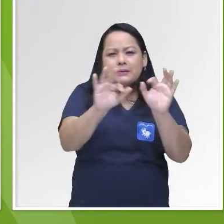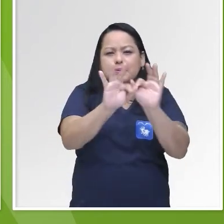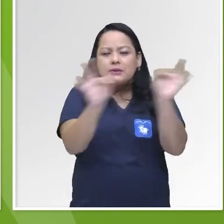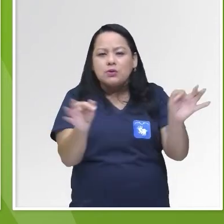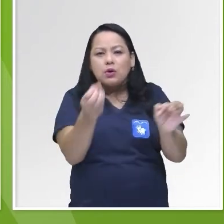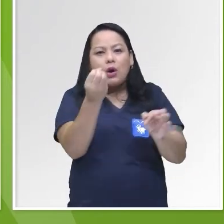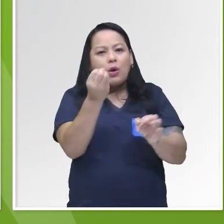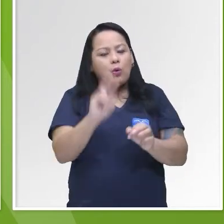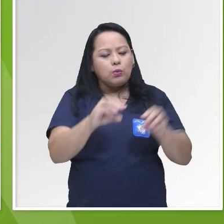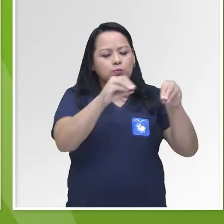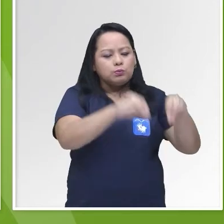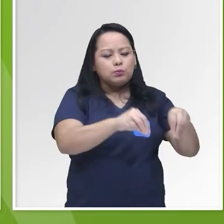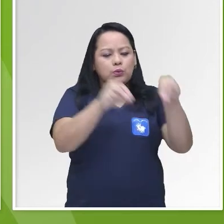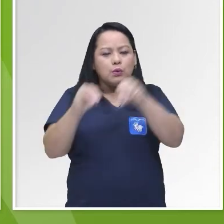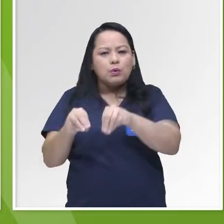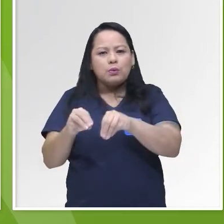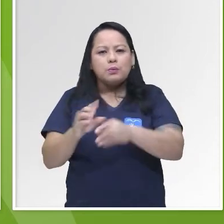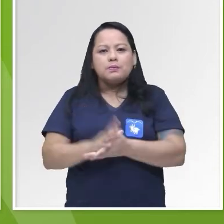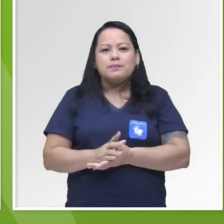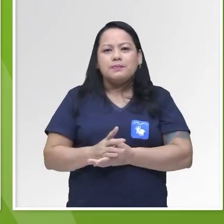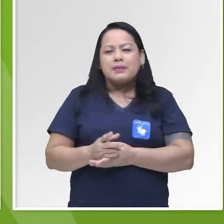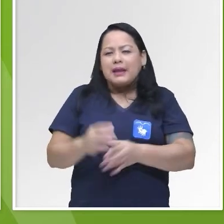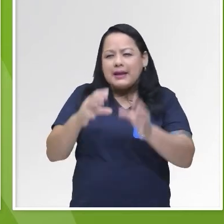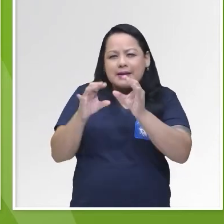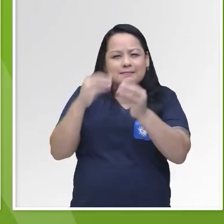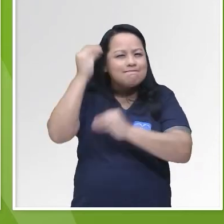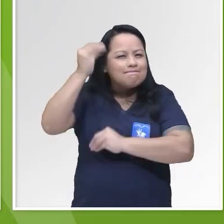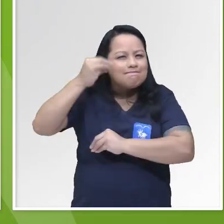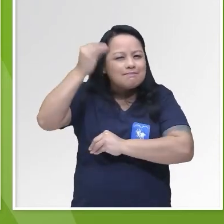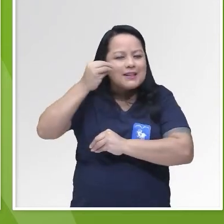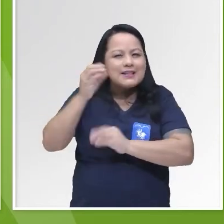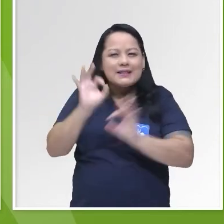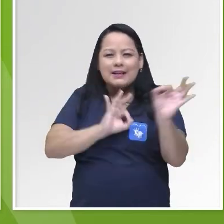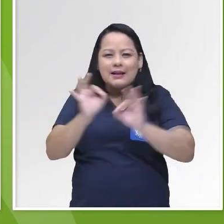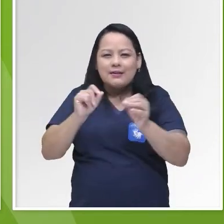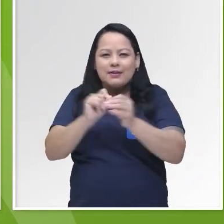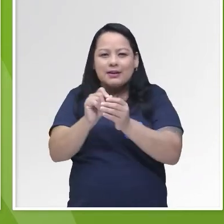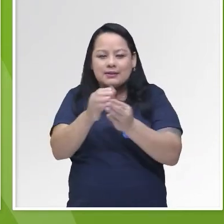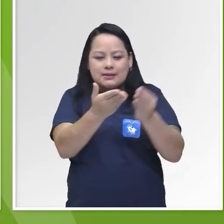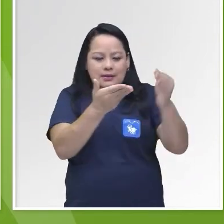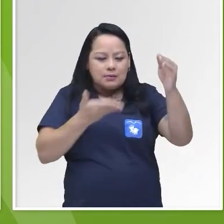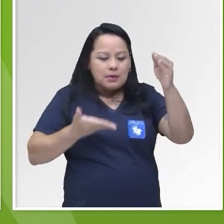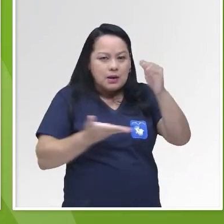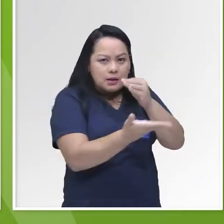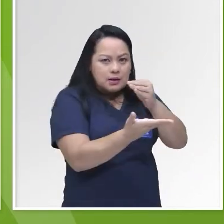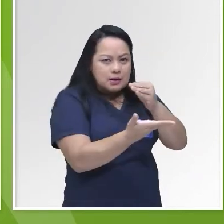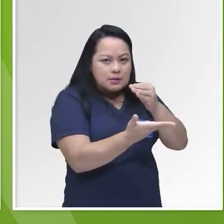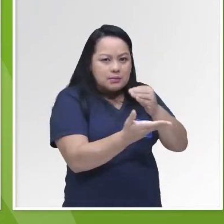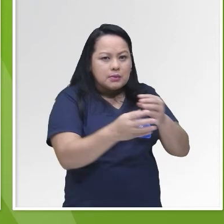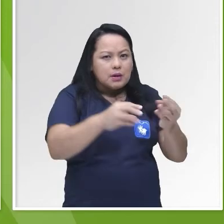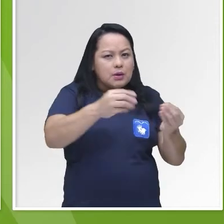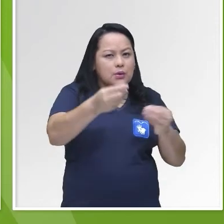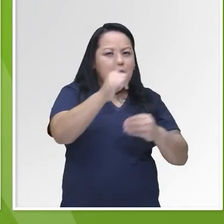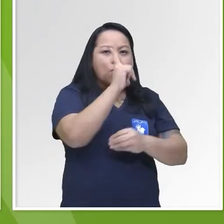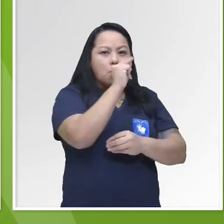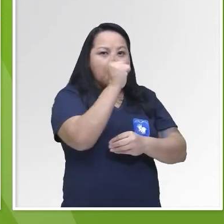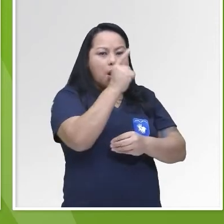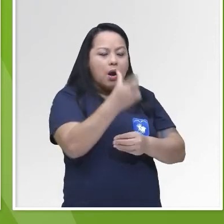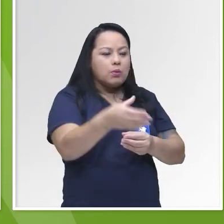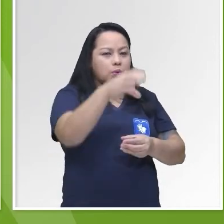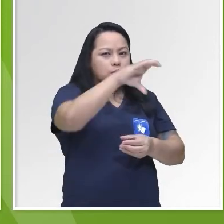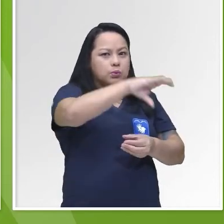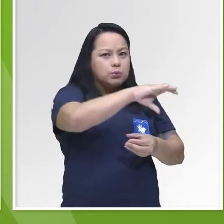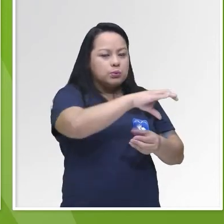deslocamento? Vamos fazer uma experiência usando lâmina de zinco com solução aquosa de